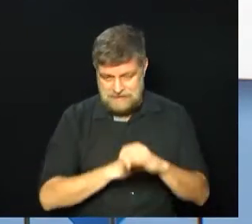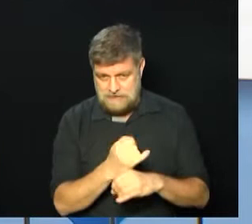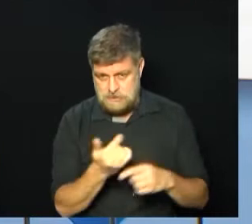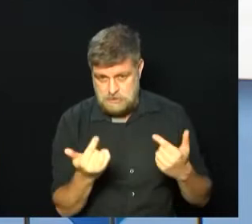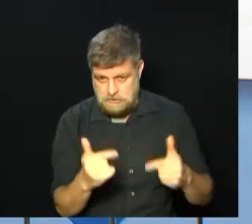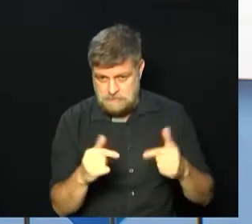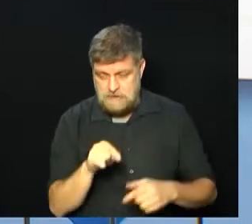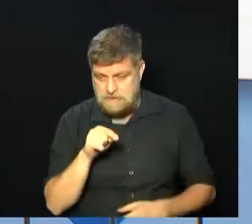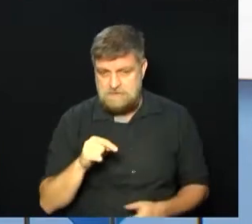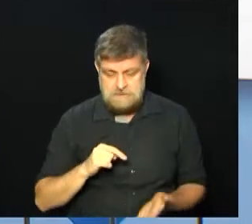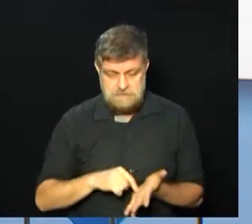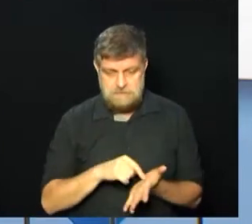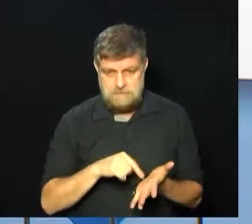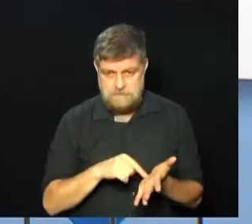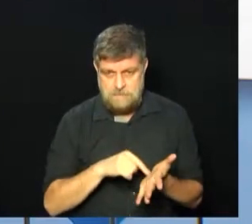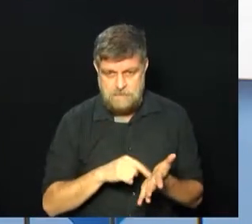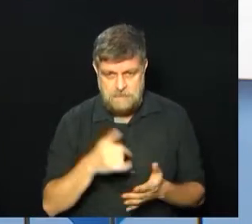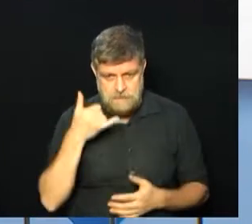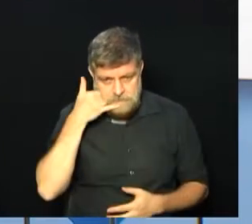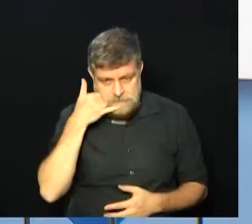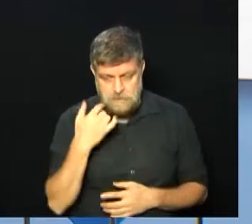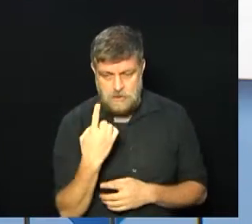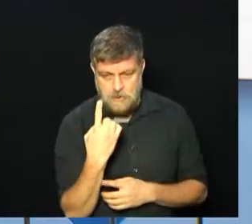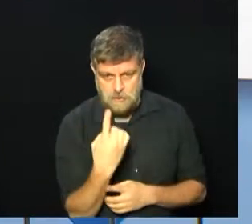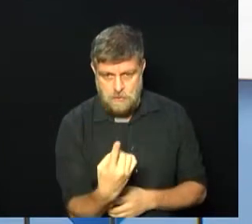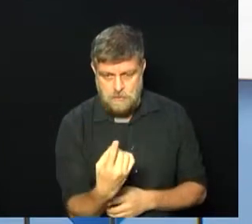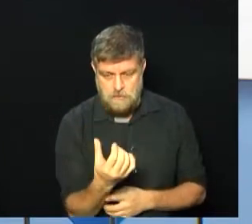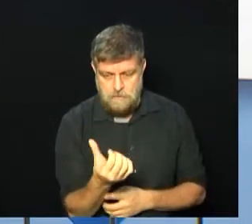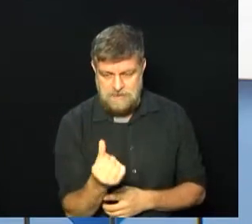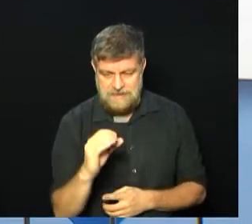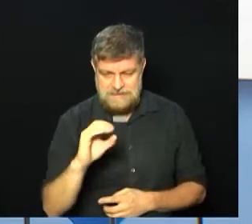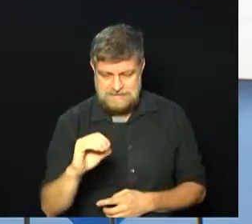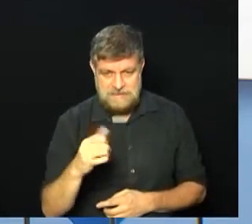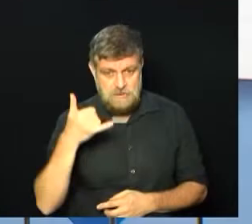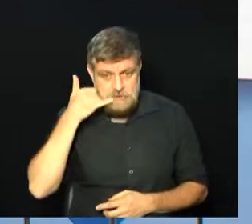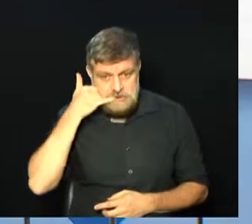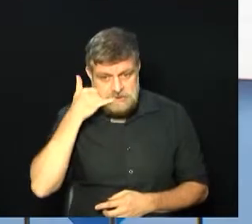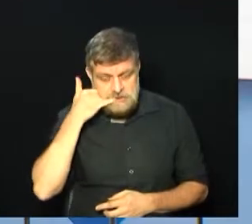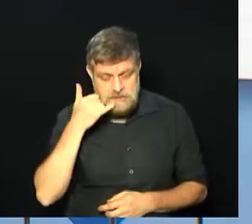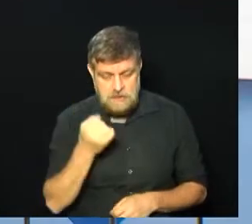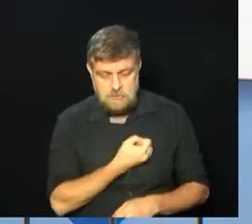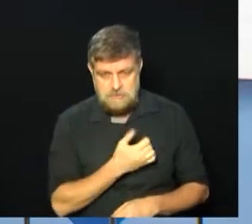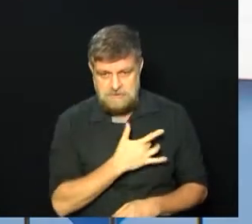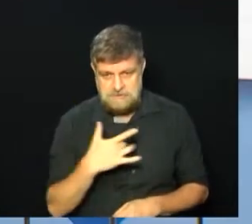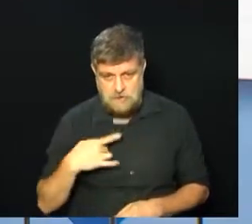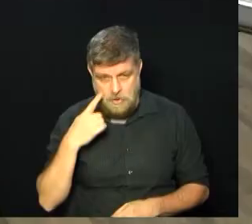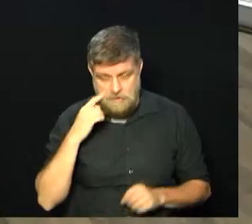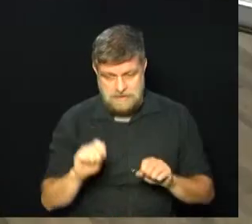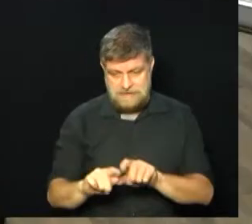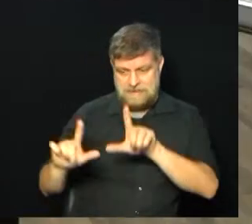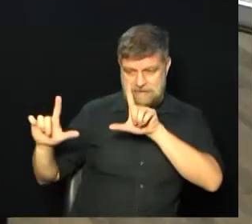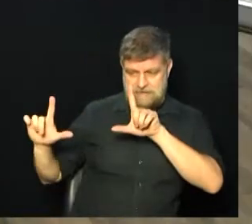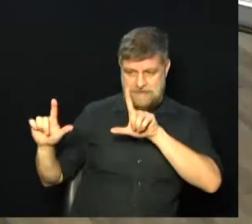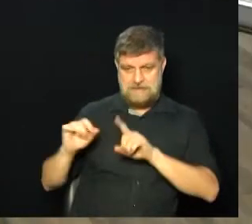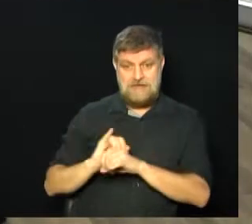você pode discar o número 160 que é o diz que Saúde da Prefeitura mas se você tem atenção aqui na nossa tela